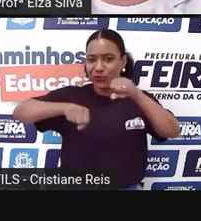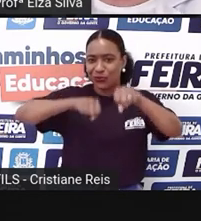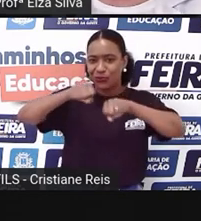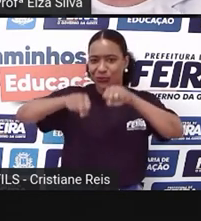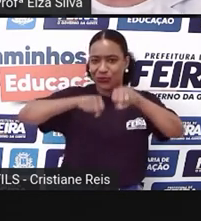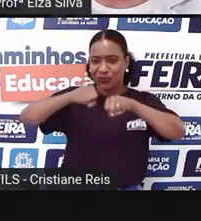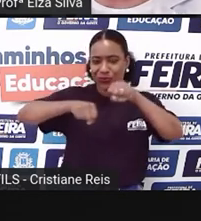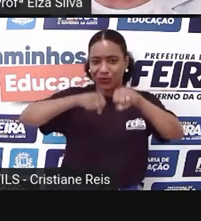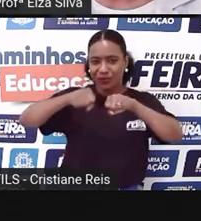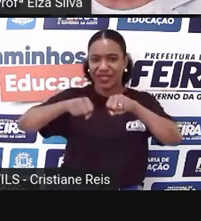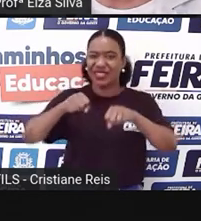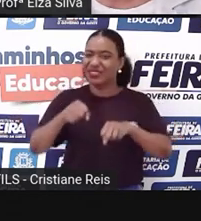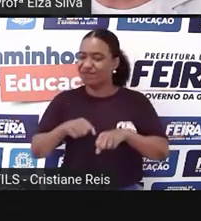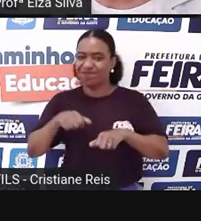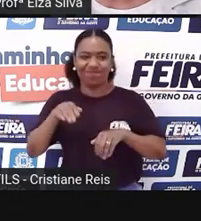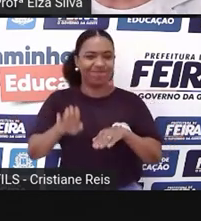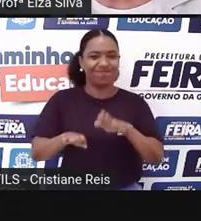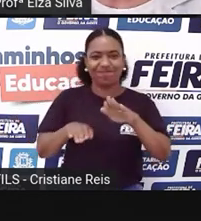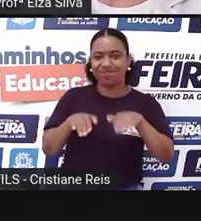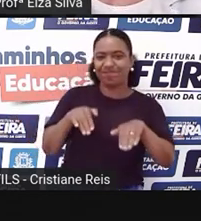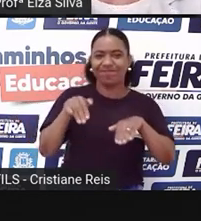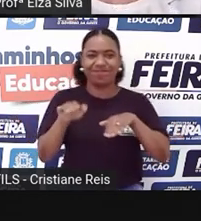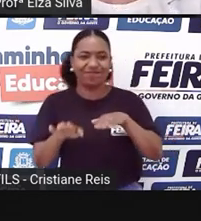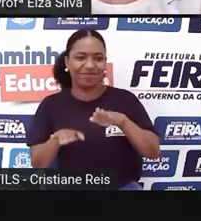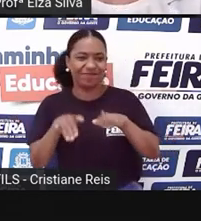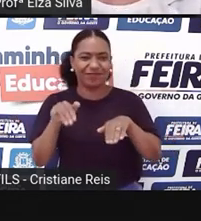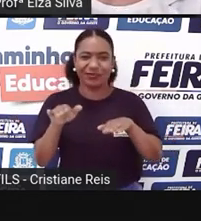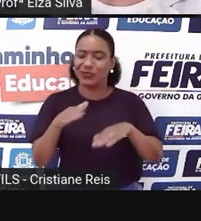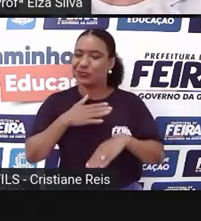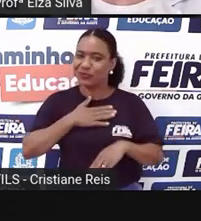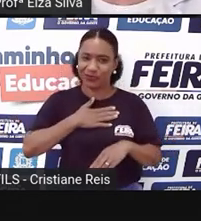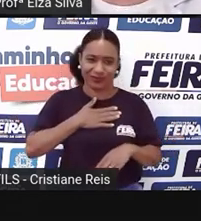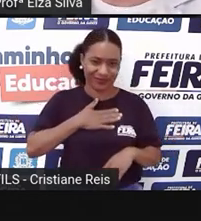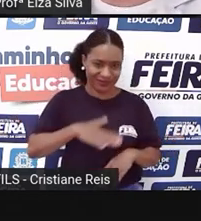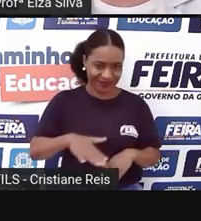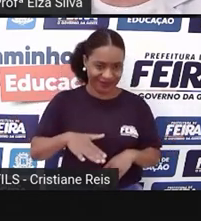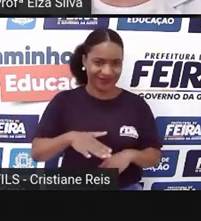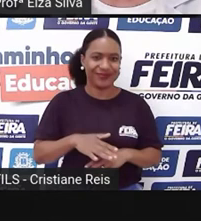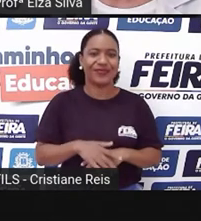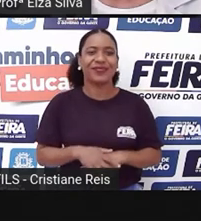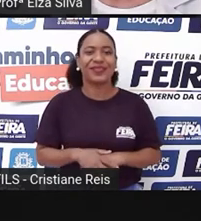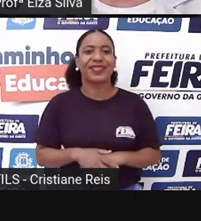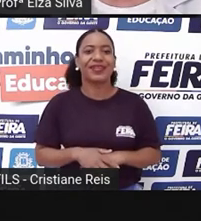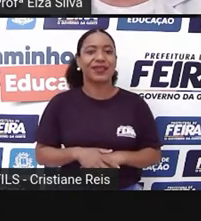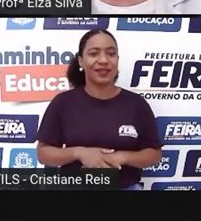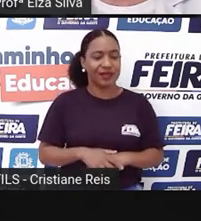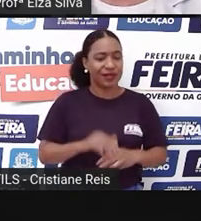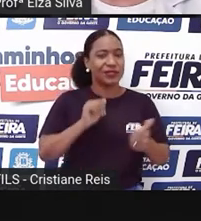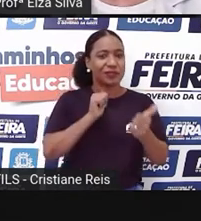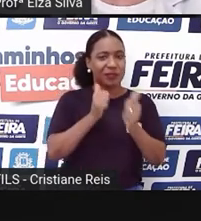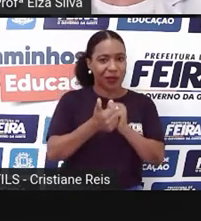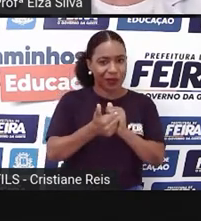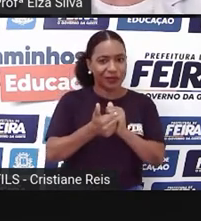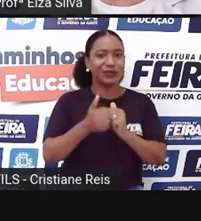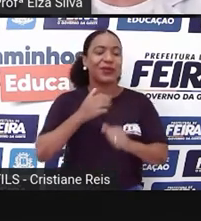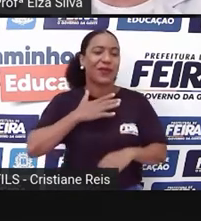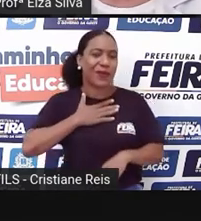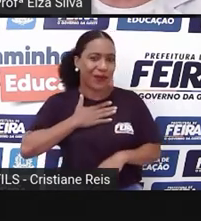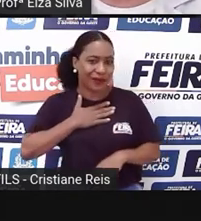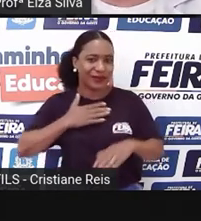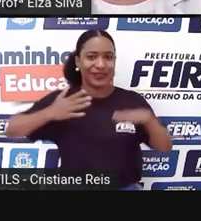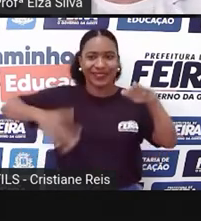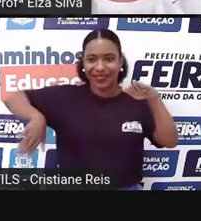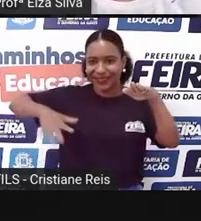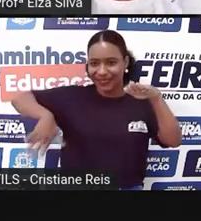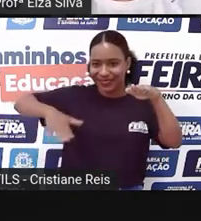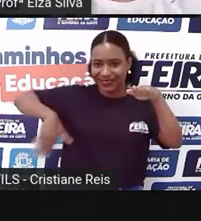não gosto de patinar, skating. Sports. Gosto de swim, natação, but I